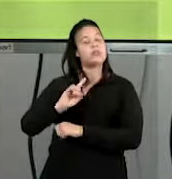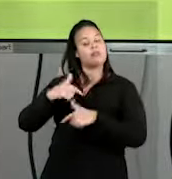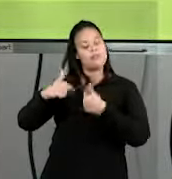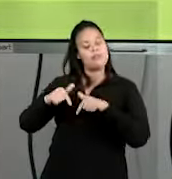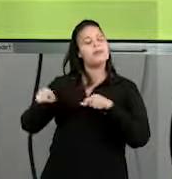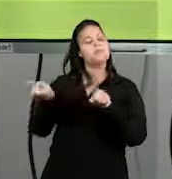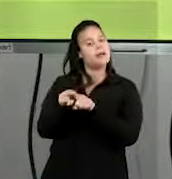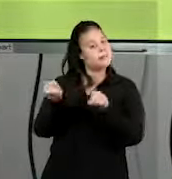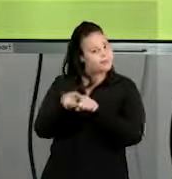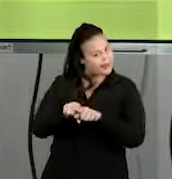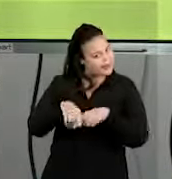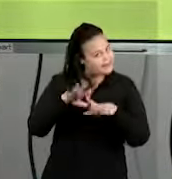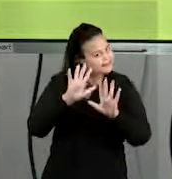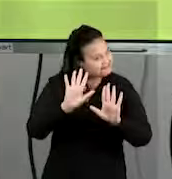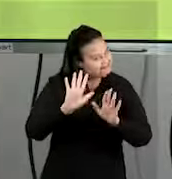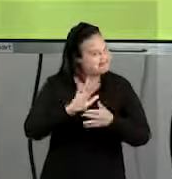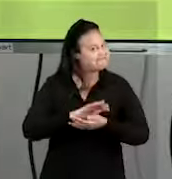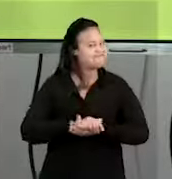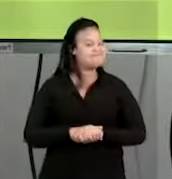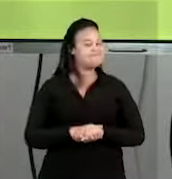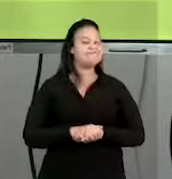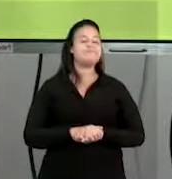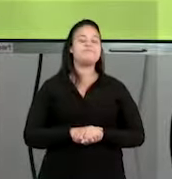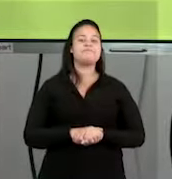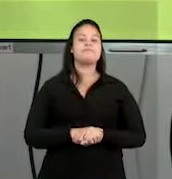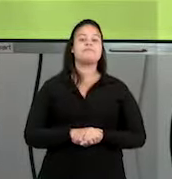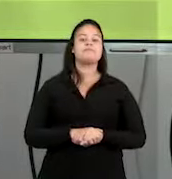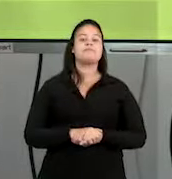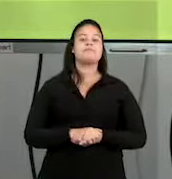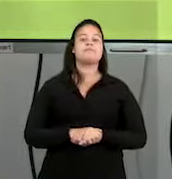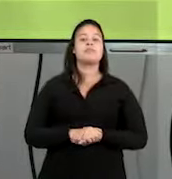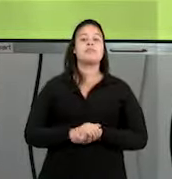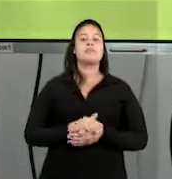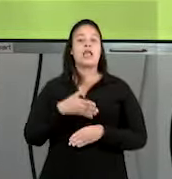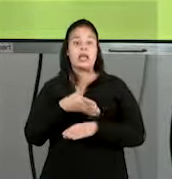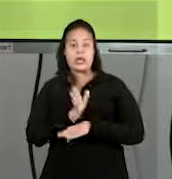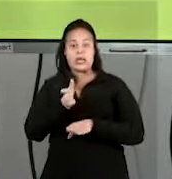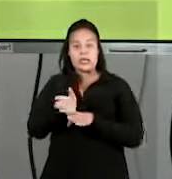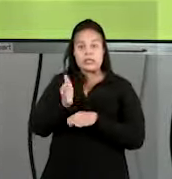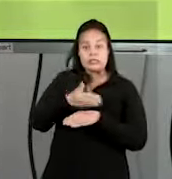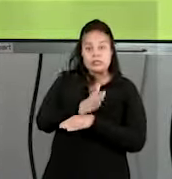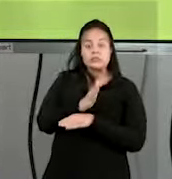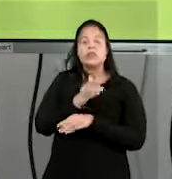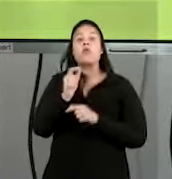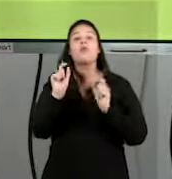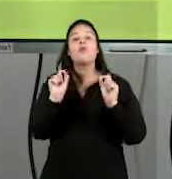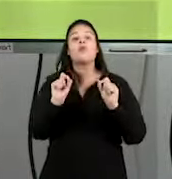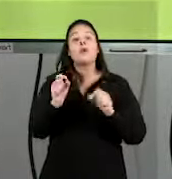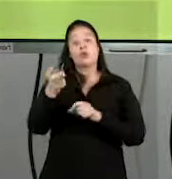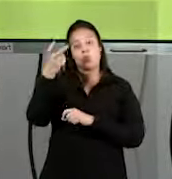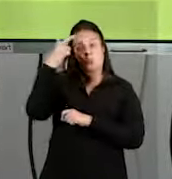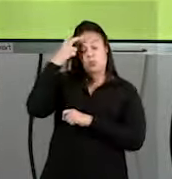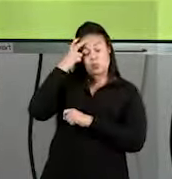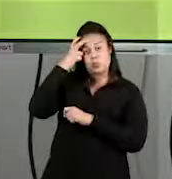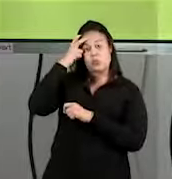é, tá? Direito ao acesso a culturas, artes e